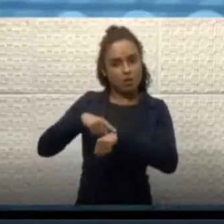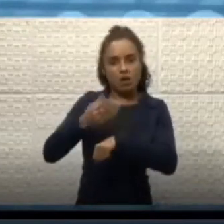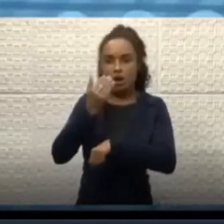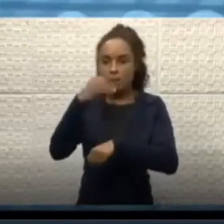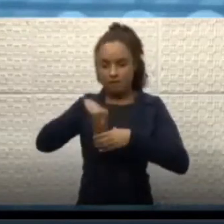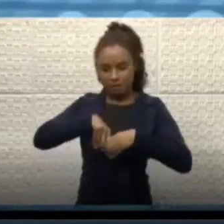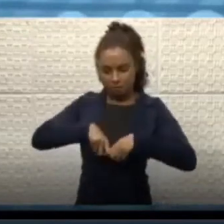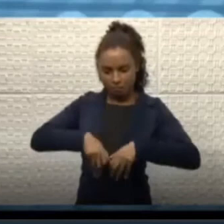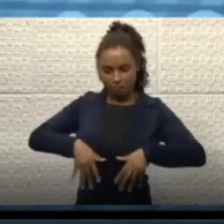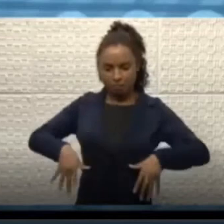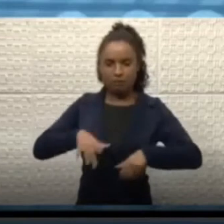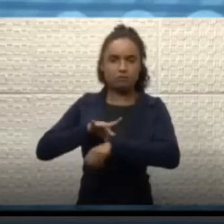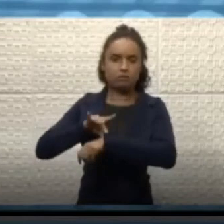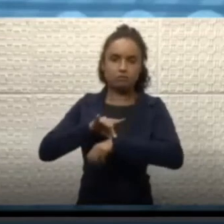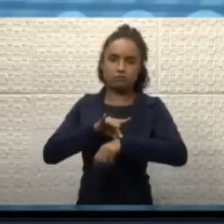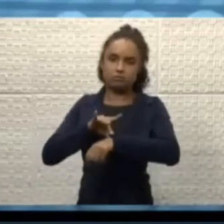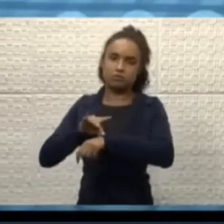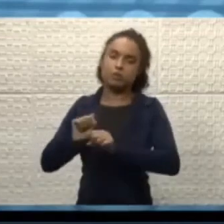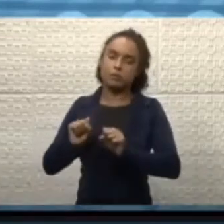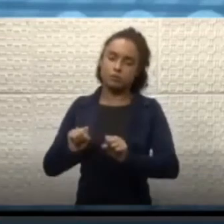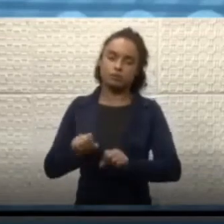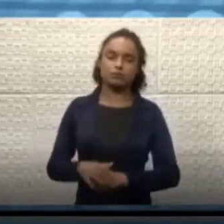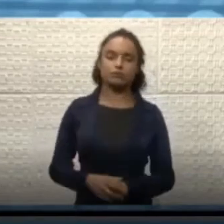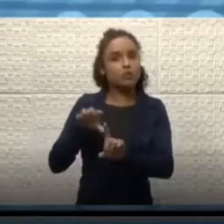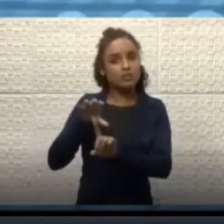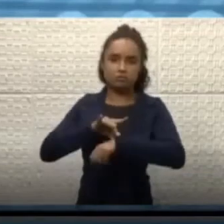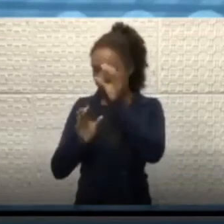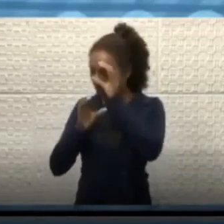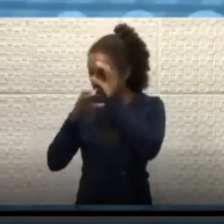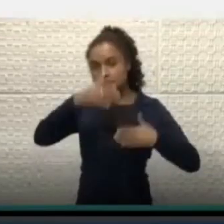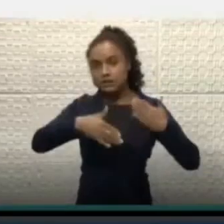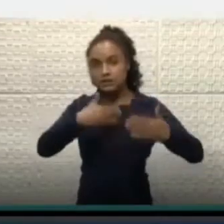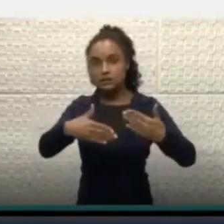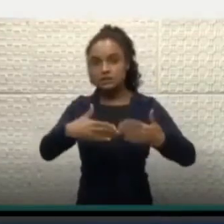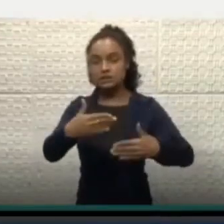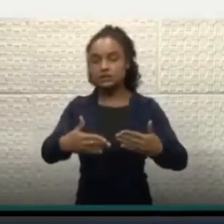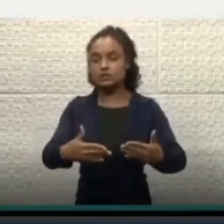Já vamos apresentar os nossos objetivos.